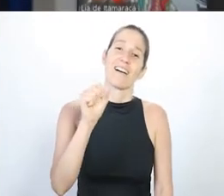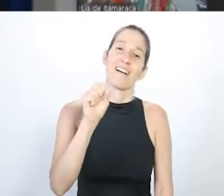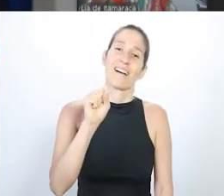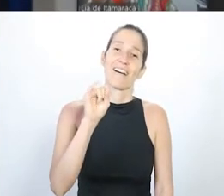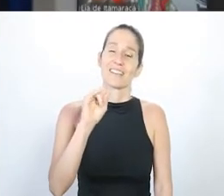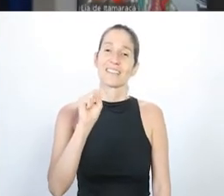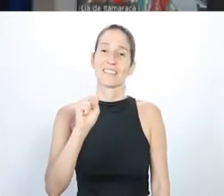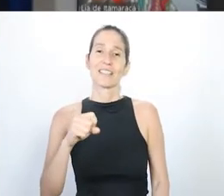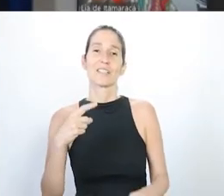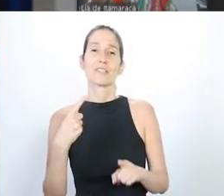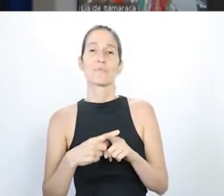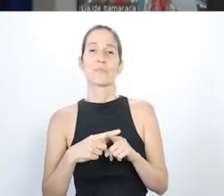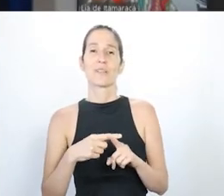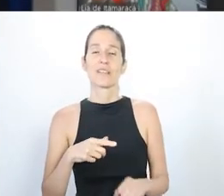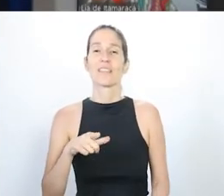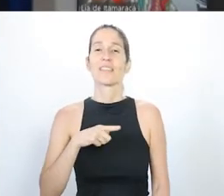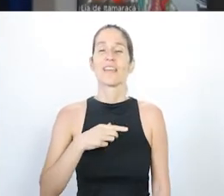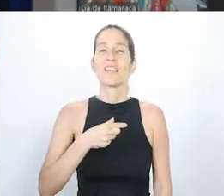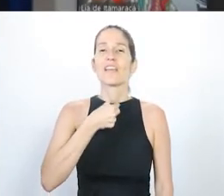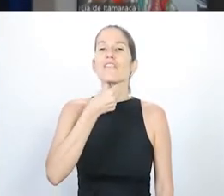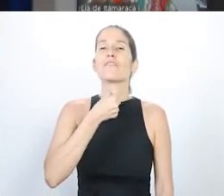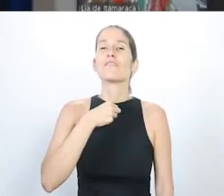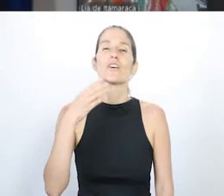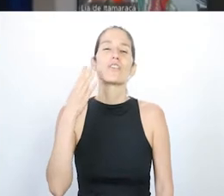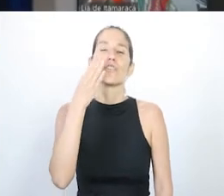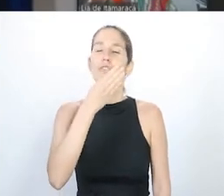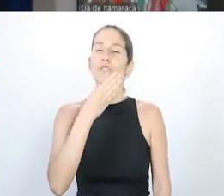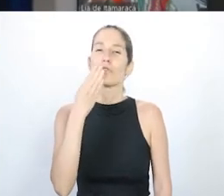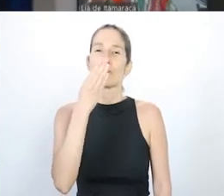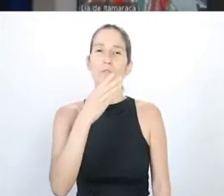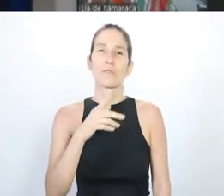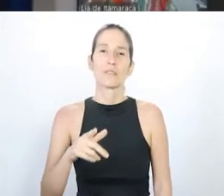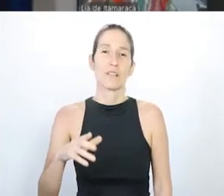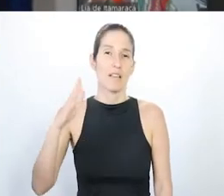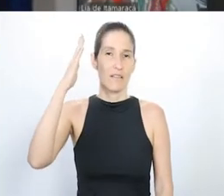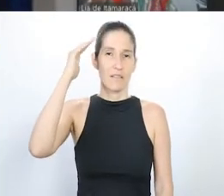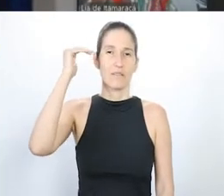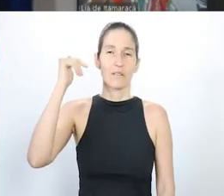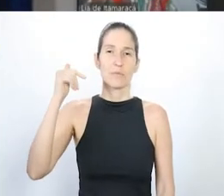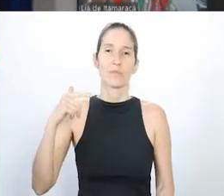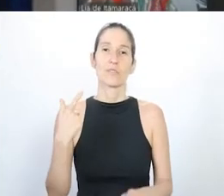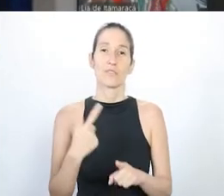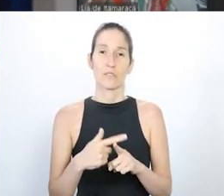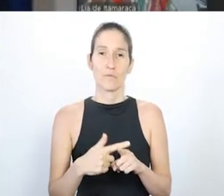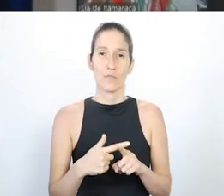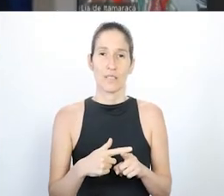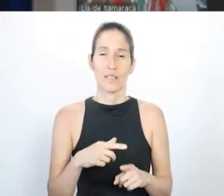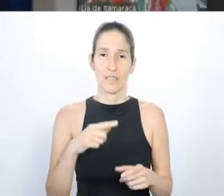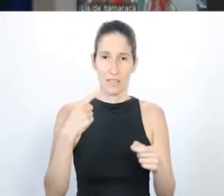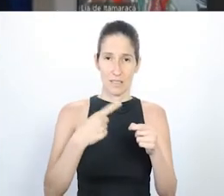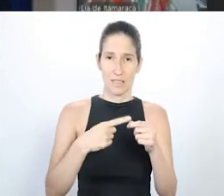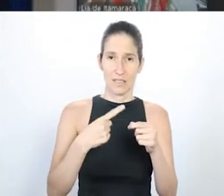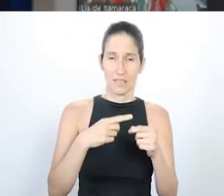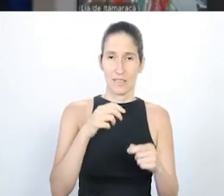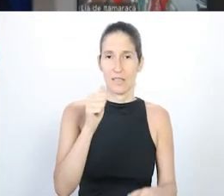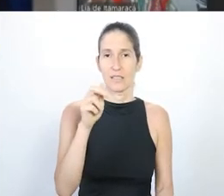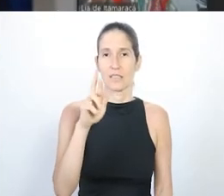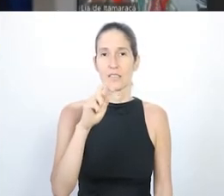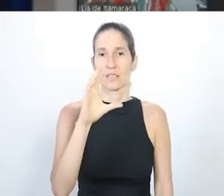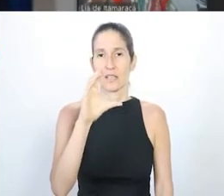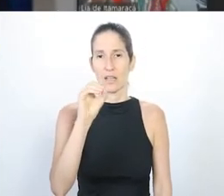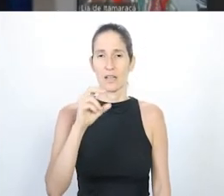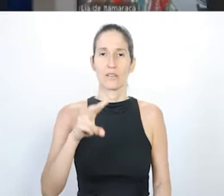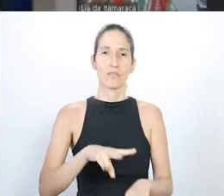tradição do coco, e ele tem um talento, porque lá em Arco Verde é natural essa coisa da segunda que existe muito